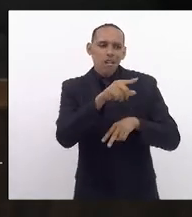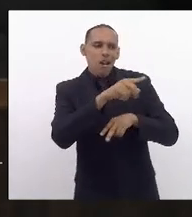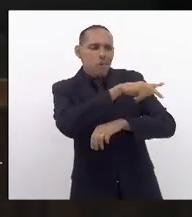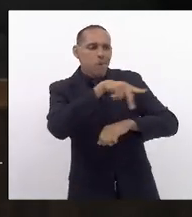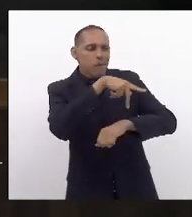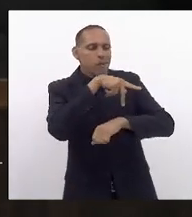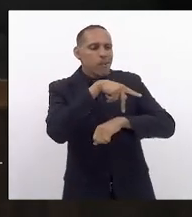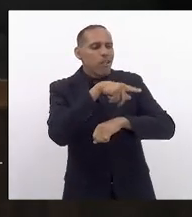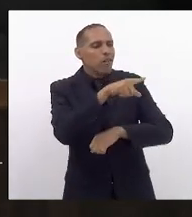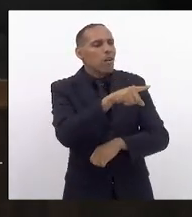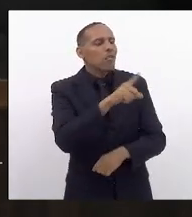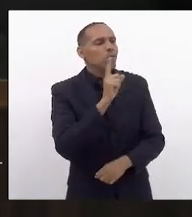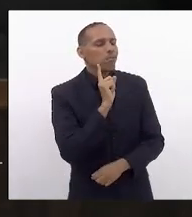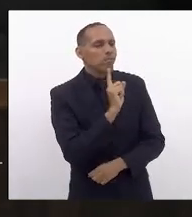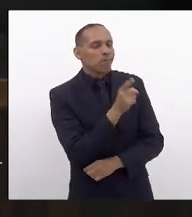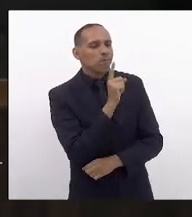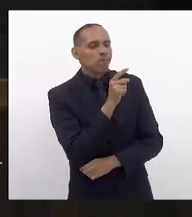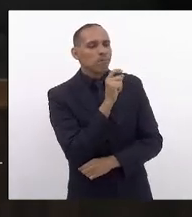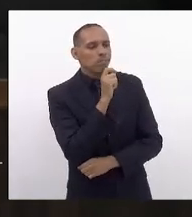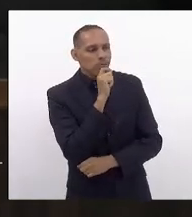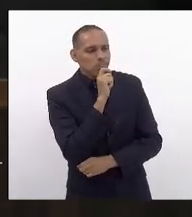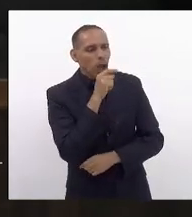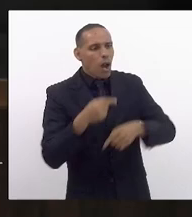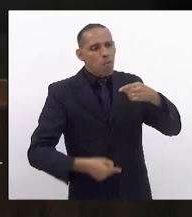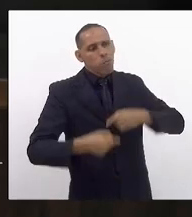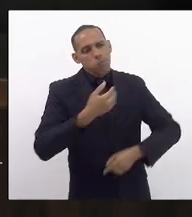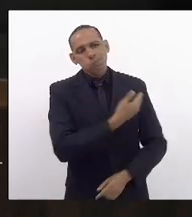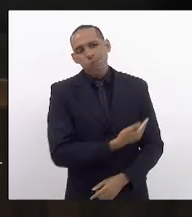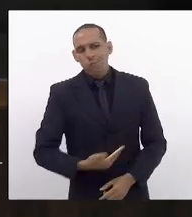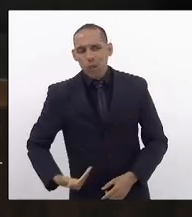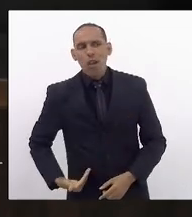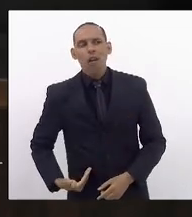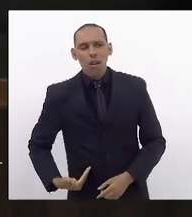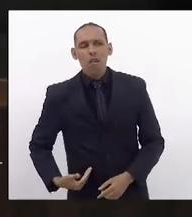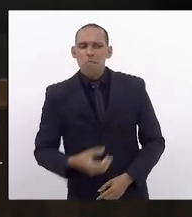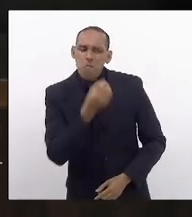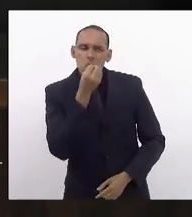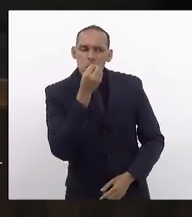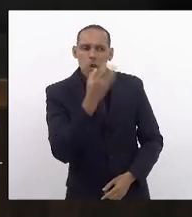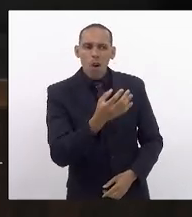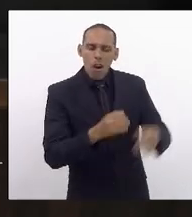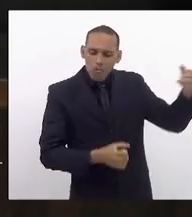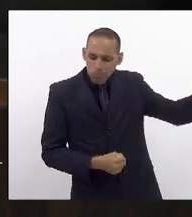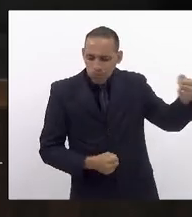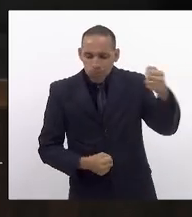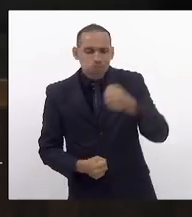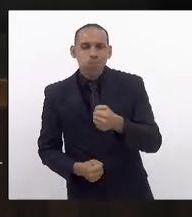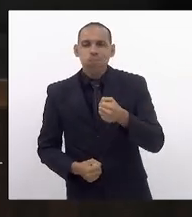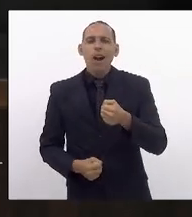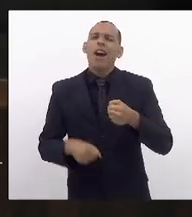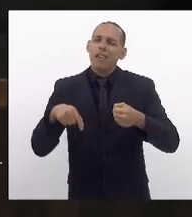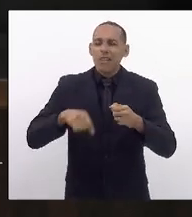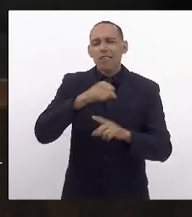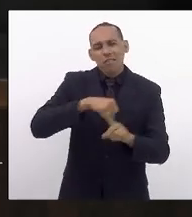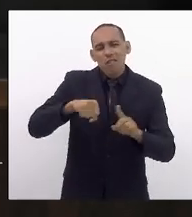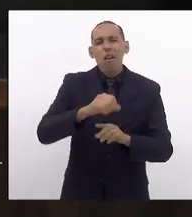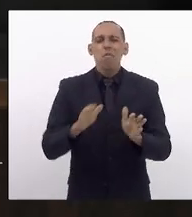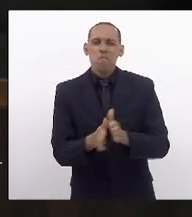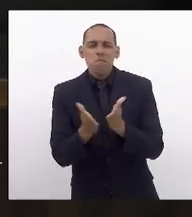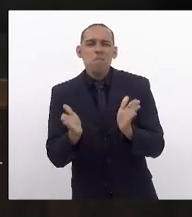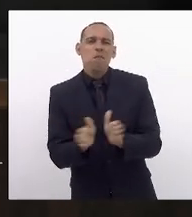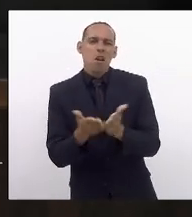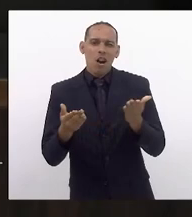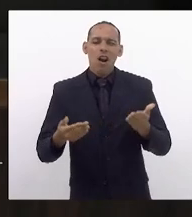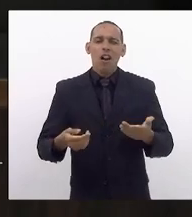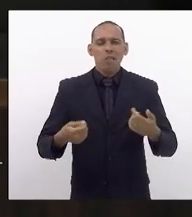país tem uma possibilidade de uma política pública muito benéfica para a nossa sociedade tão pobre e carente e do